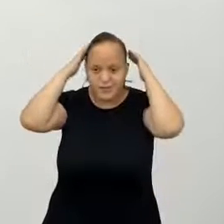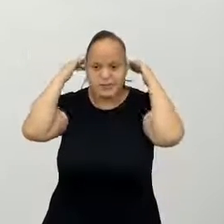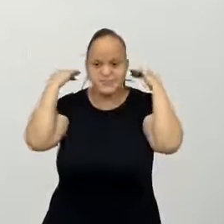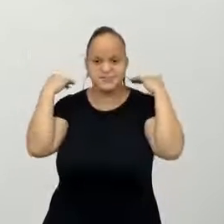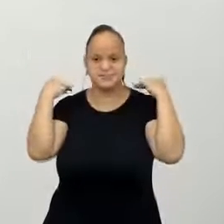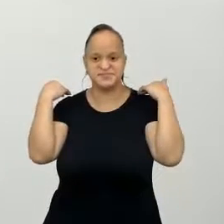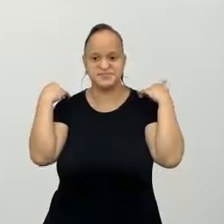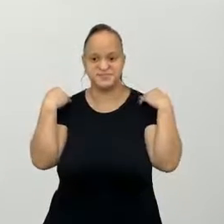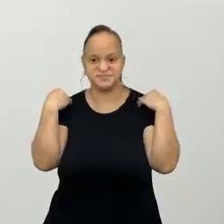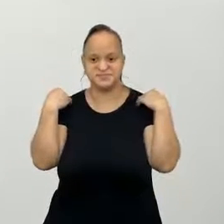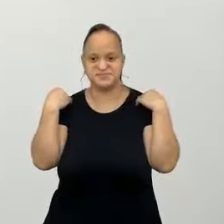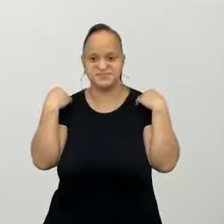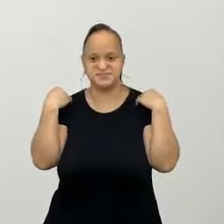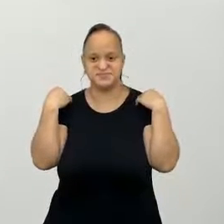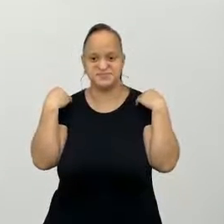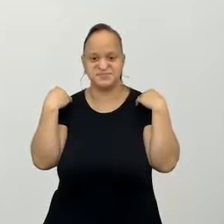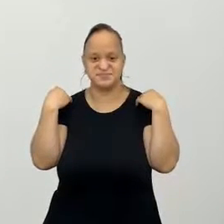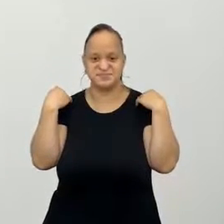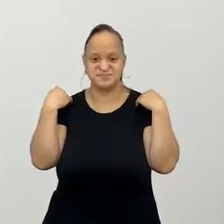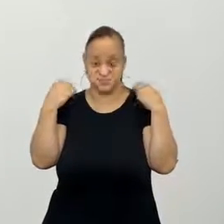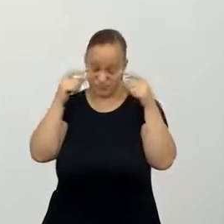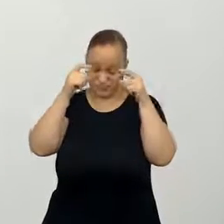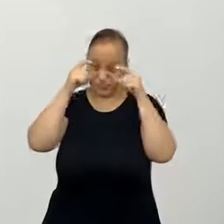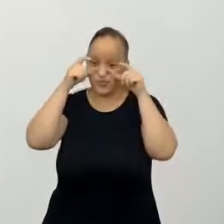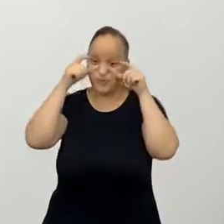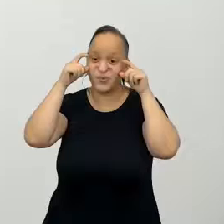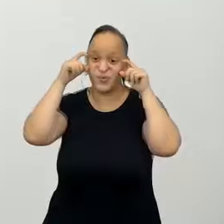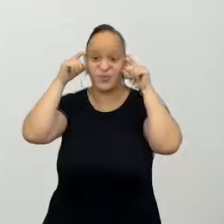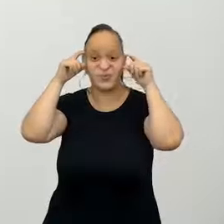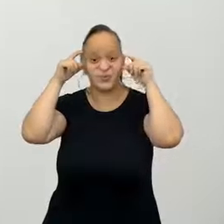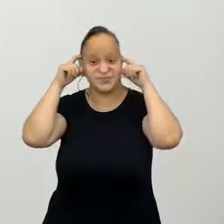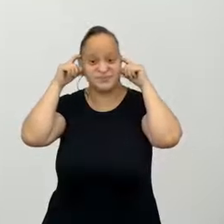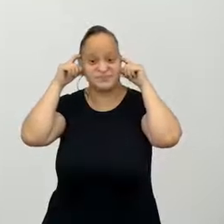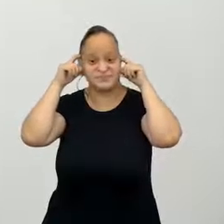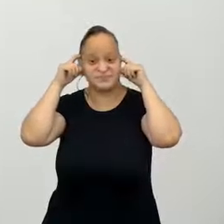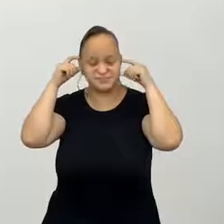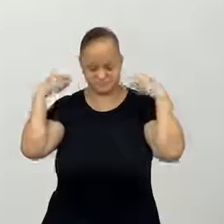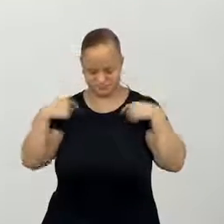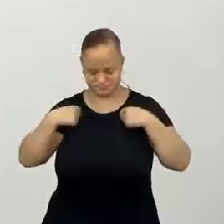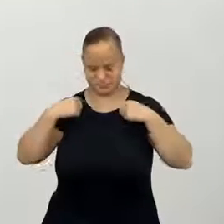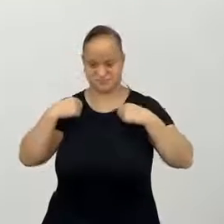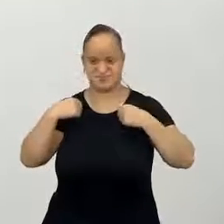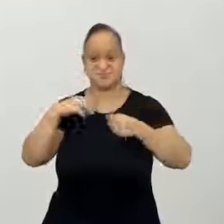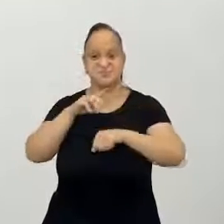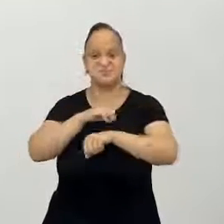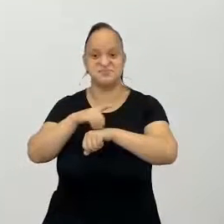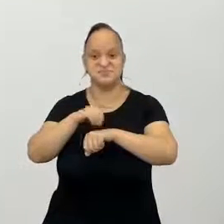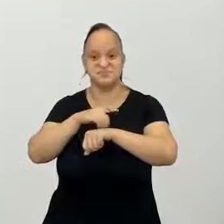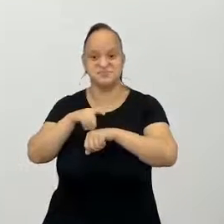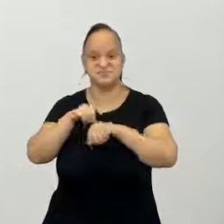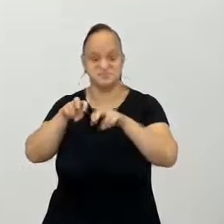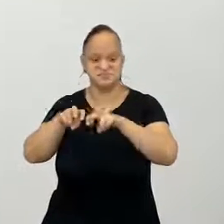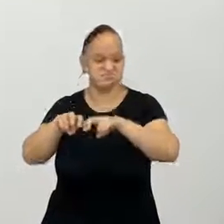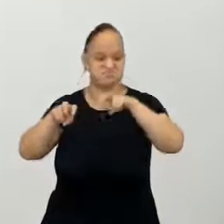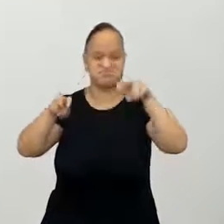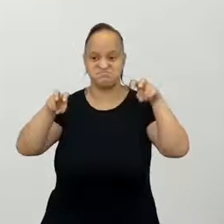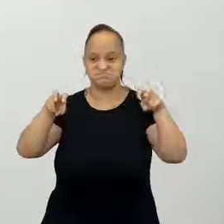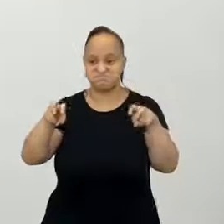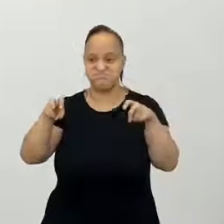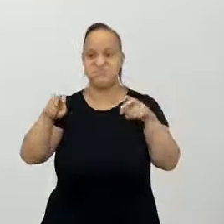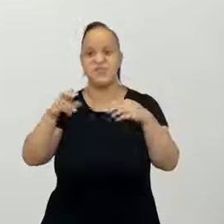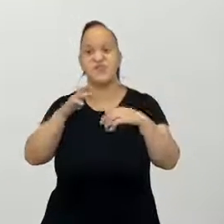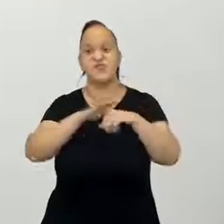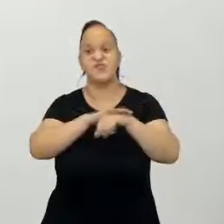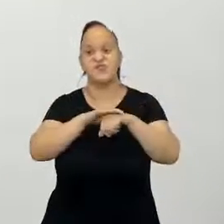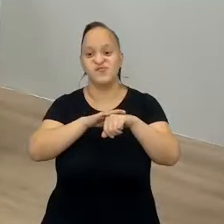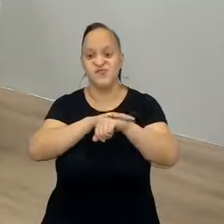dos ombros, estou de óculos, né? Uso uma camisa preta. Aqui do meu lado hoje para a nossa conversa, a gente